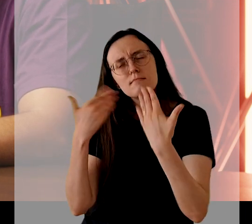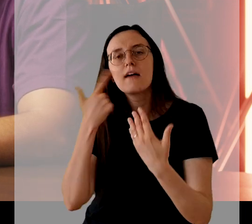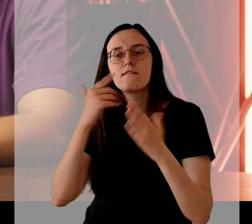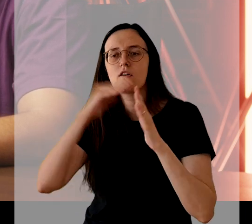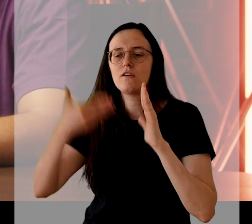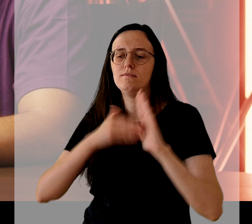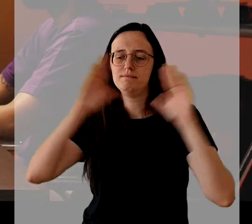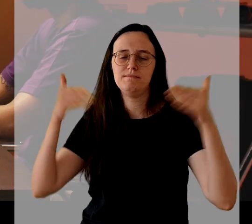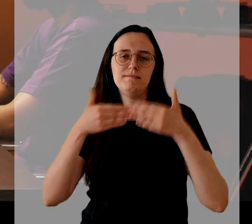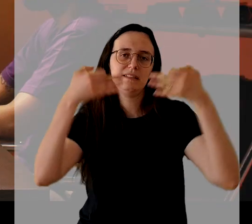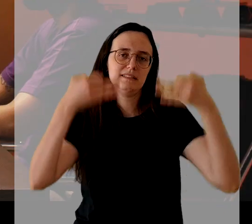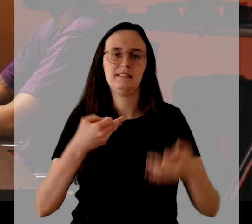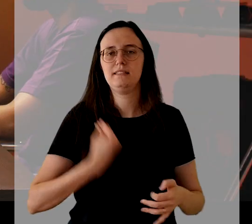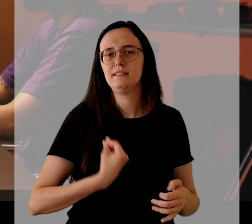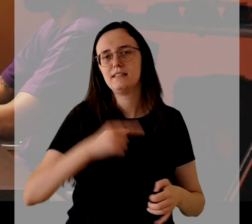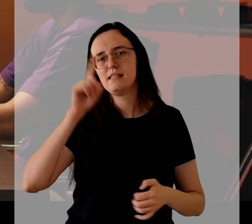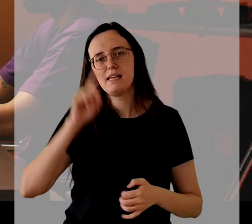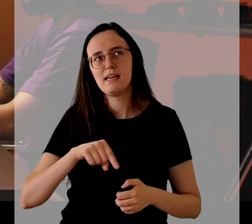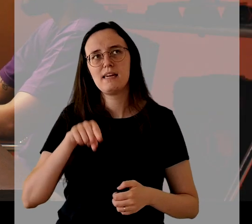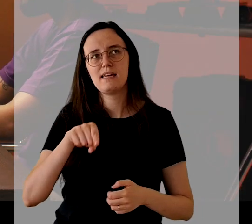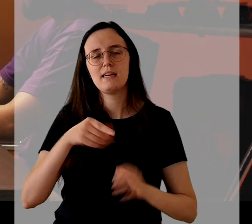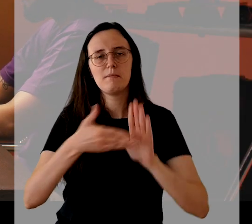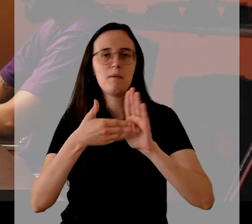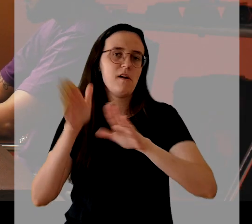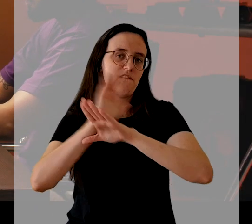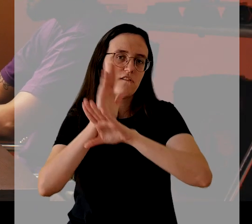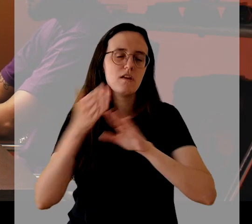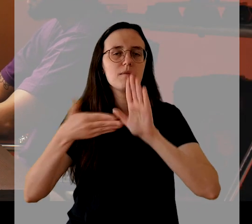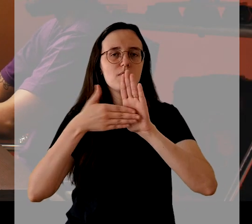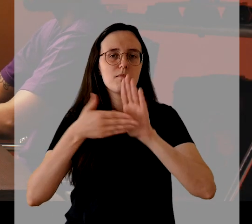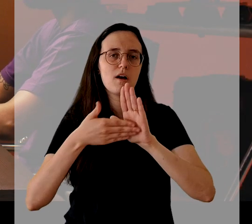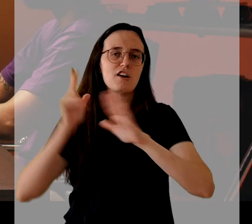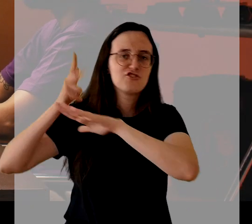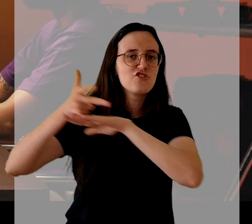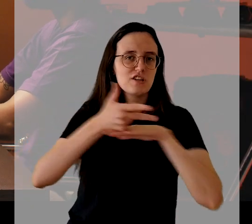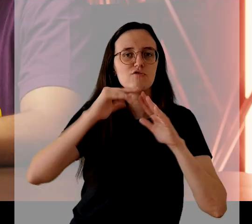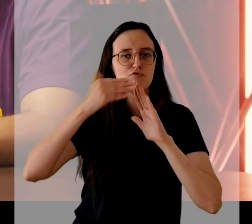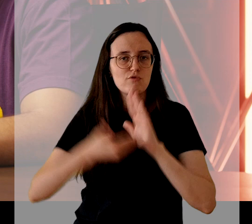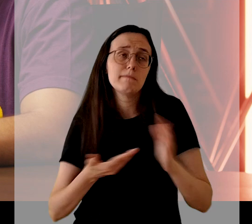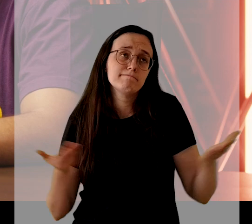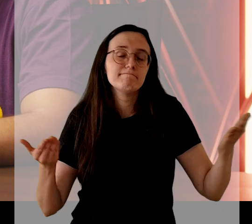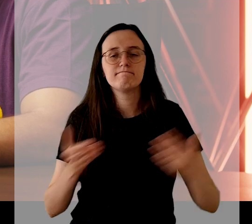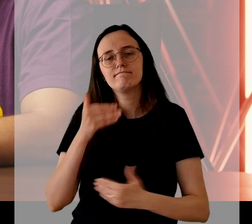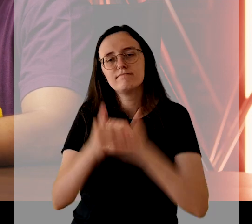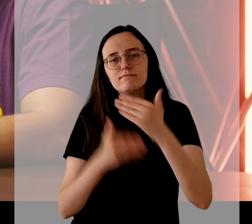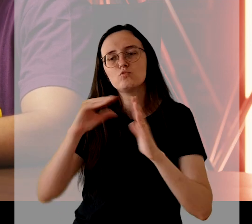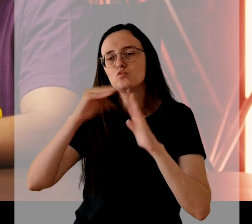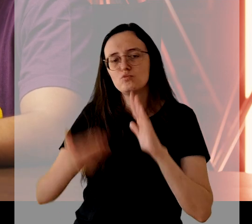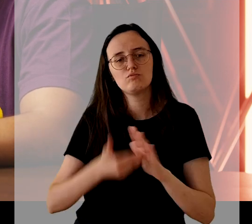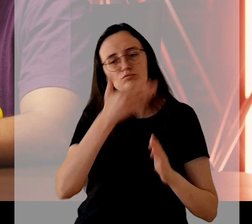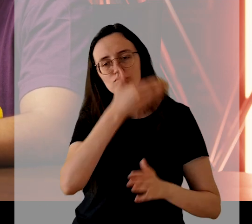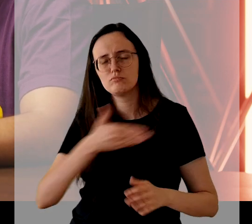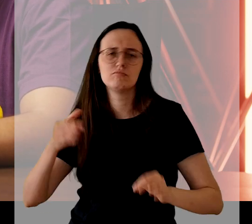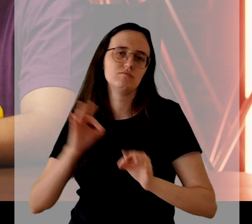direção para que tudo esteja alinhado assim com a proposta do filme, né? Com a proposta da direção. Então, no decorrer